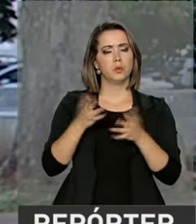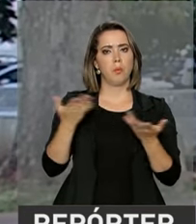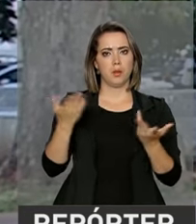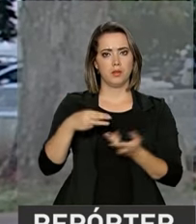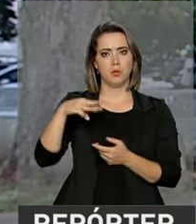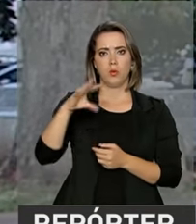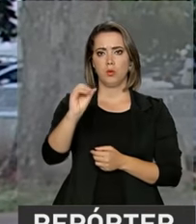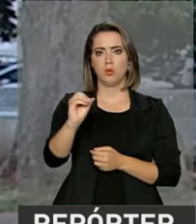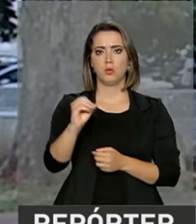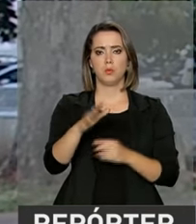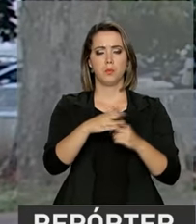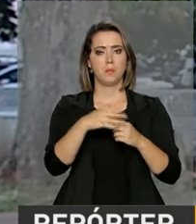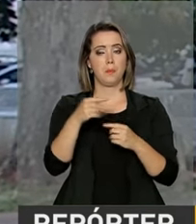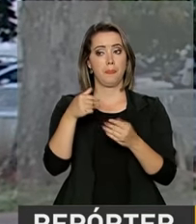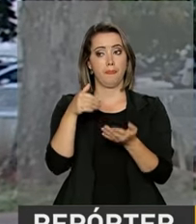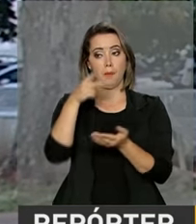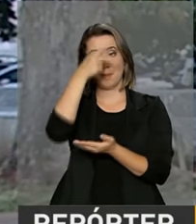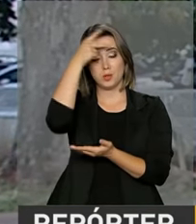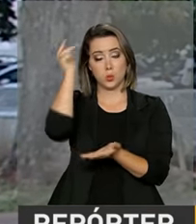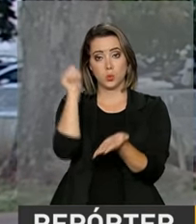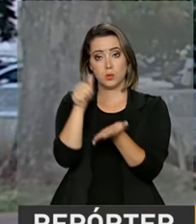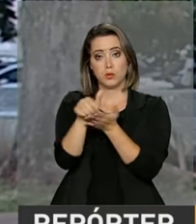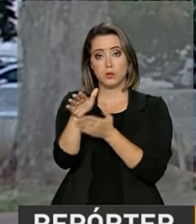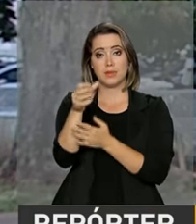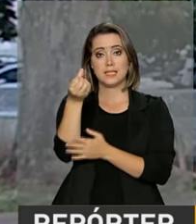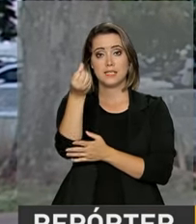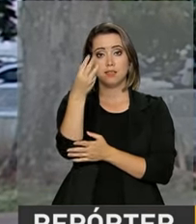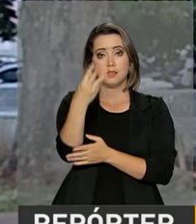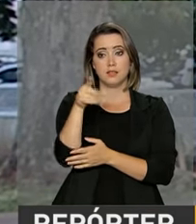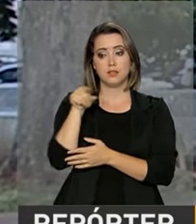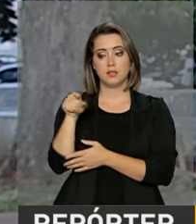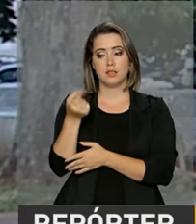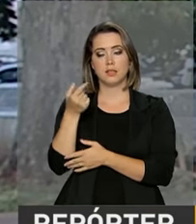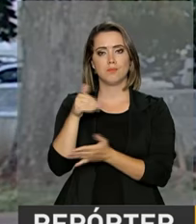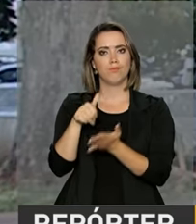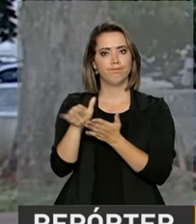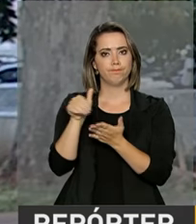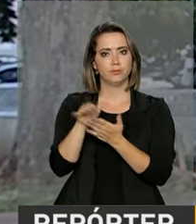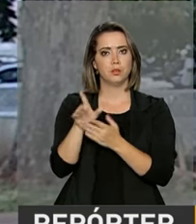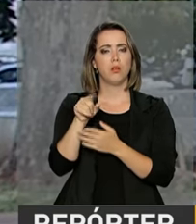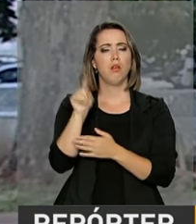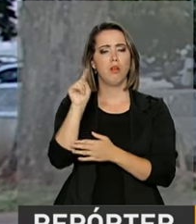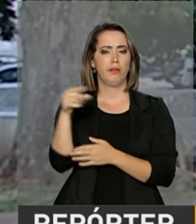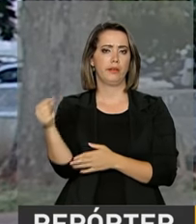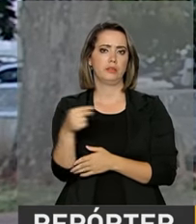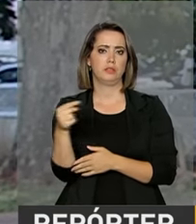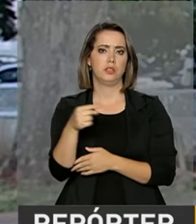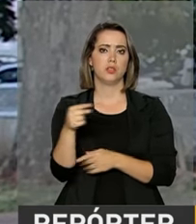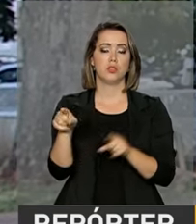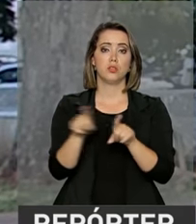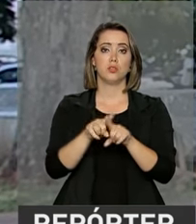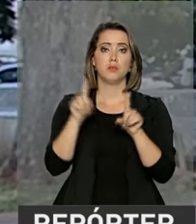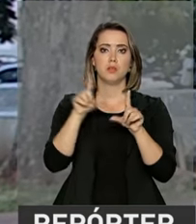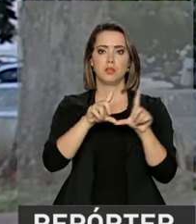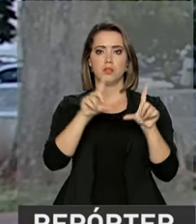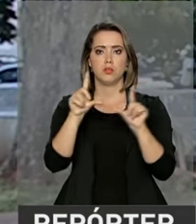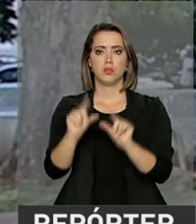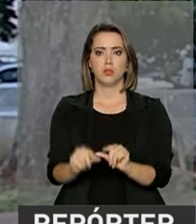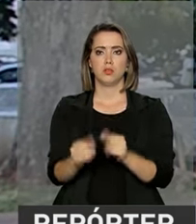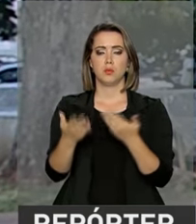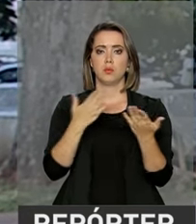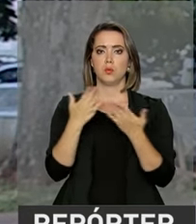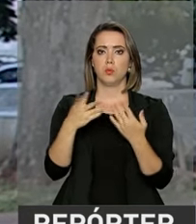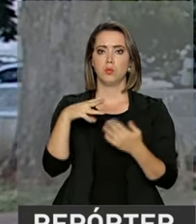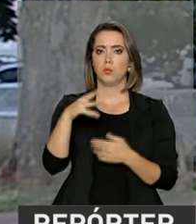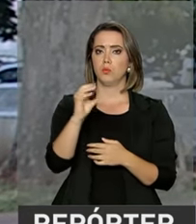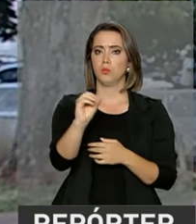com menos 63 mil postos de trabalho. Apesar de ser um resultado negativo, essa queda ela é menor do que a registrada